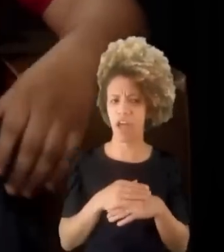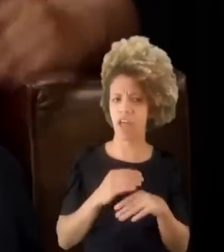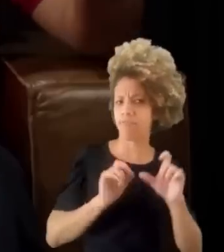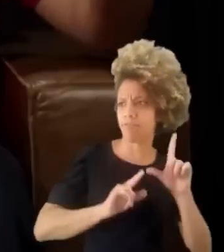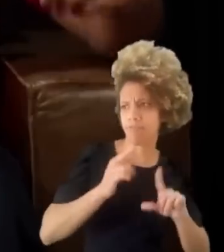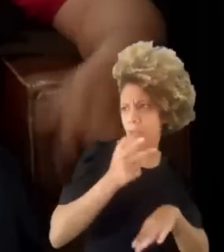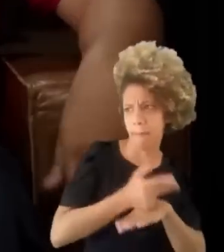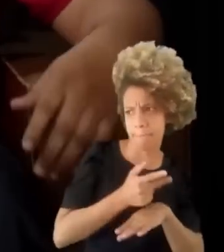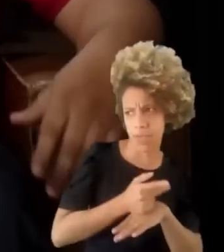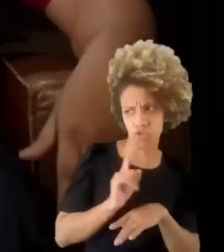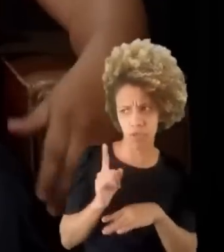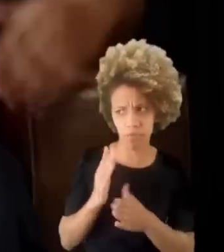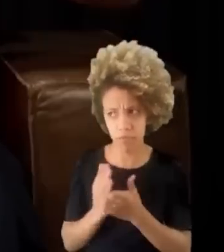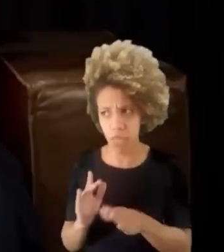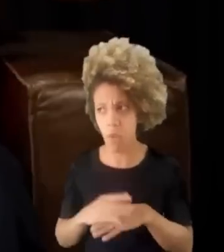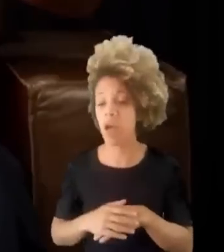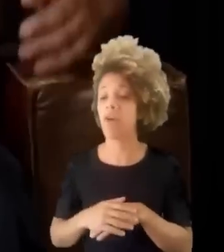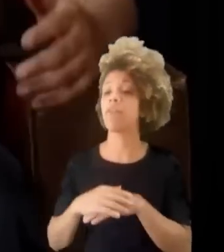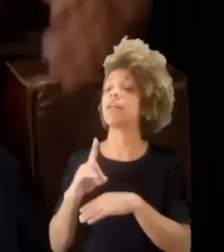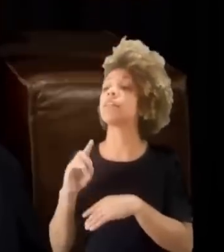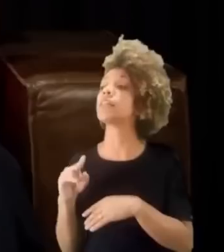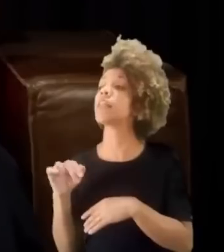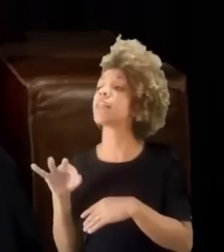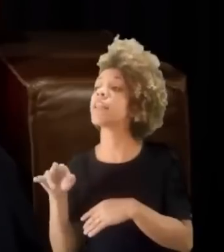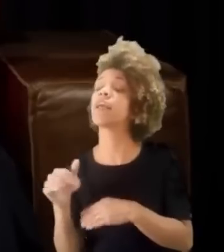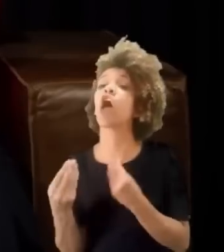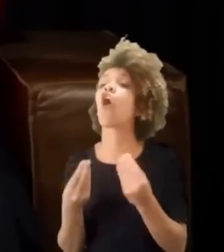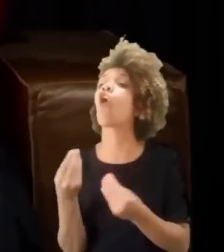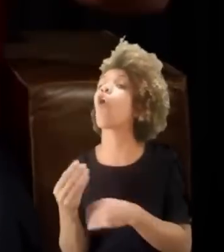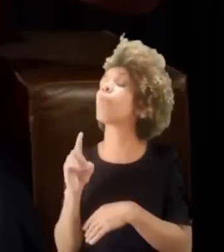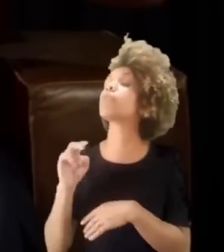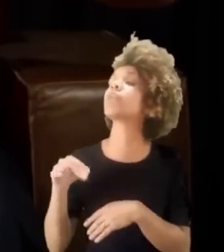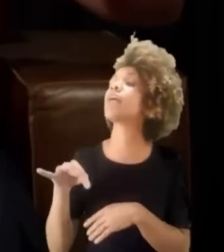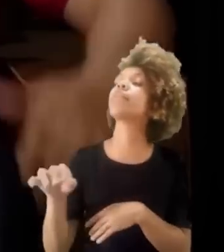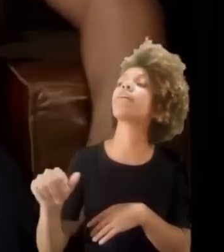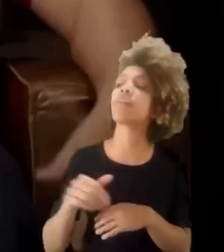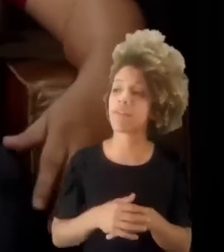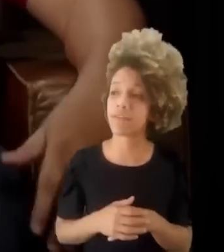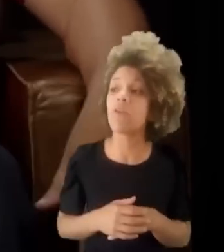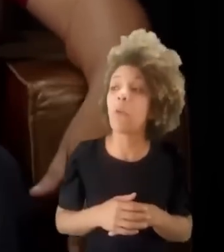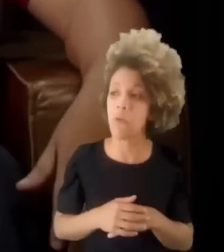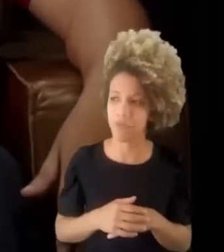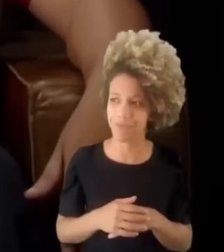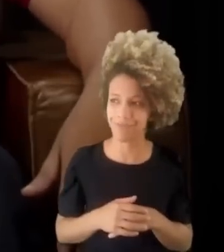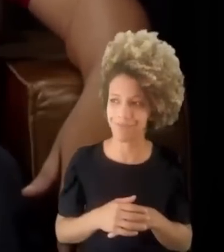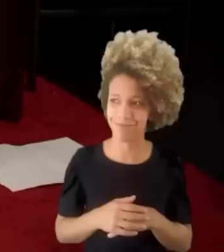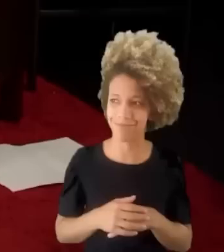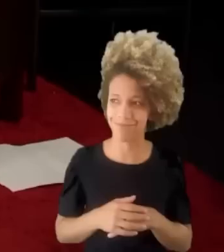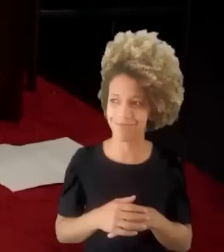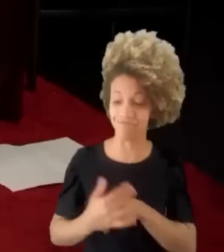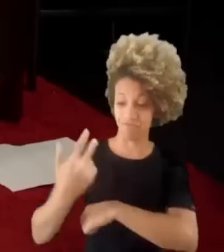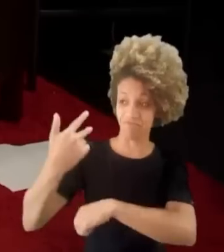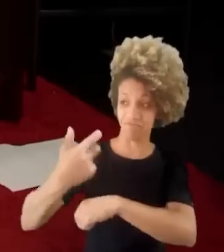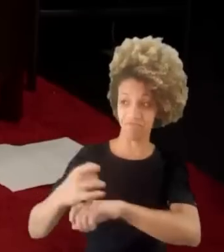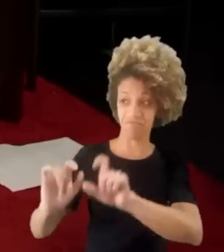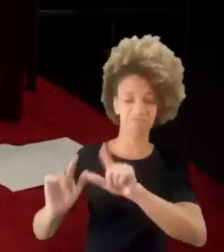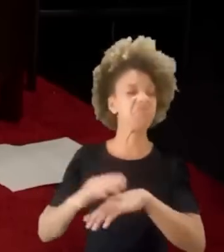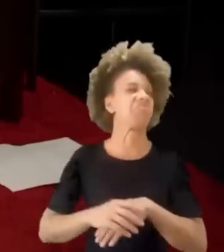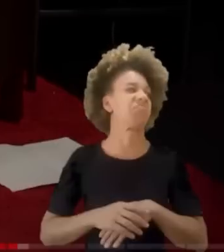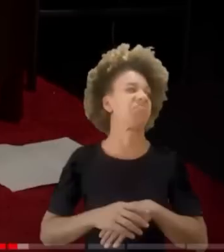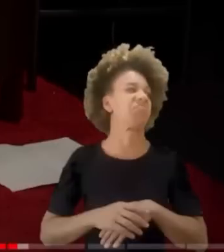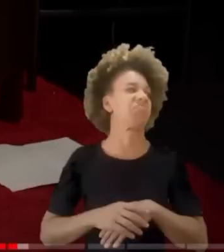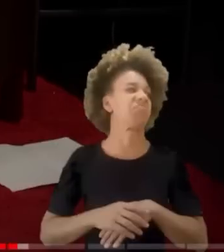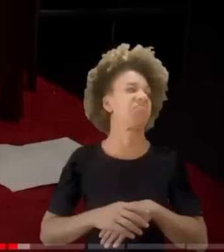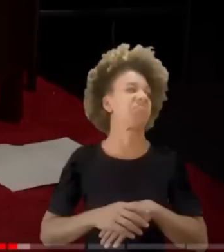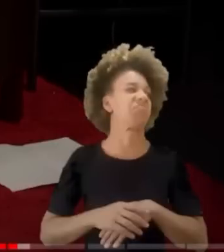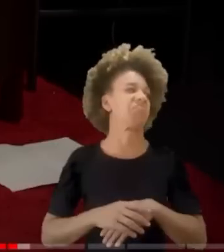na mídia ninja mano não vai ficar boa nosso povo vai no Datena como que nós aparece no Datena Ah bem